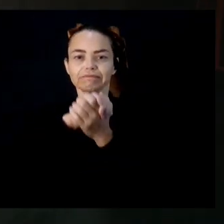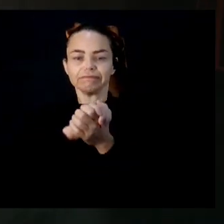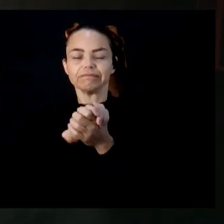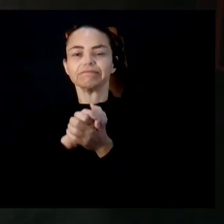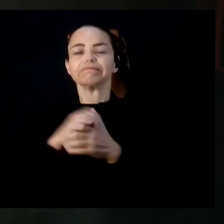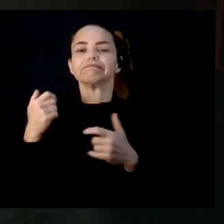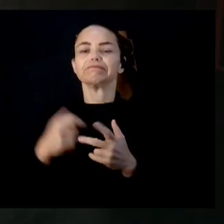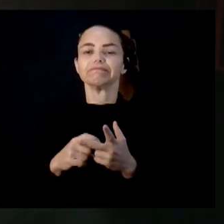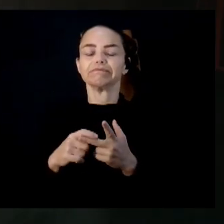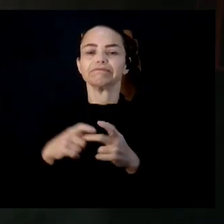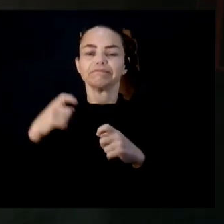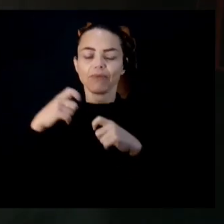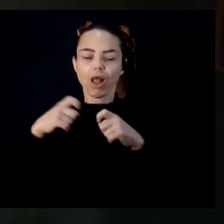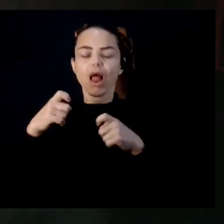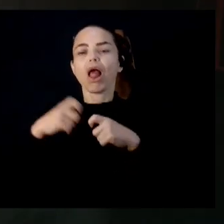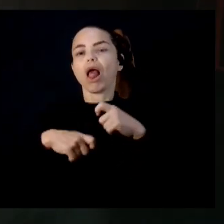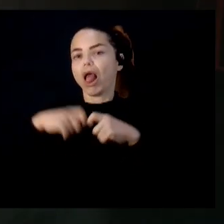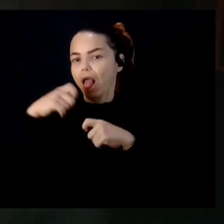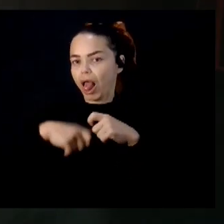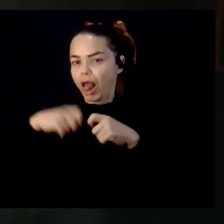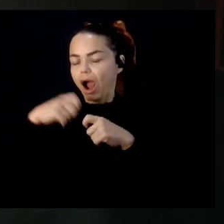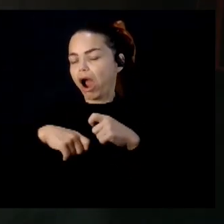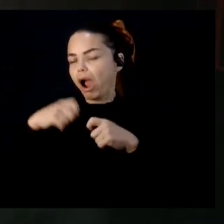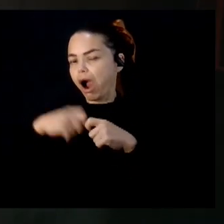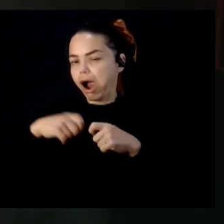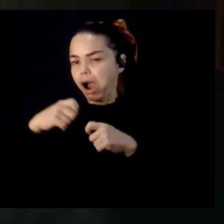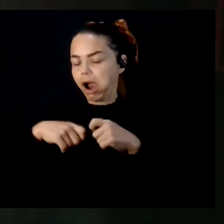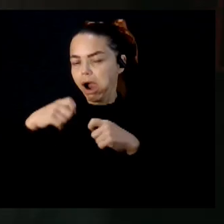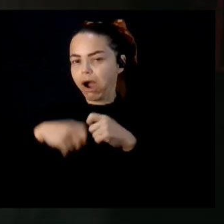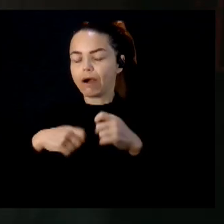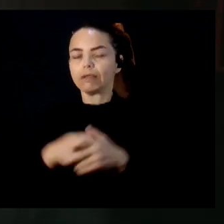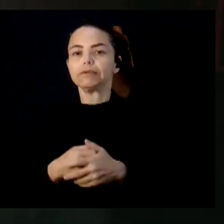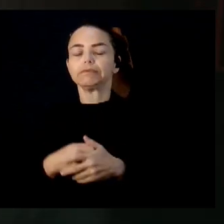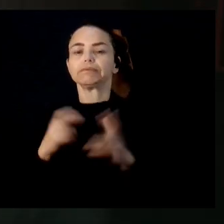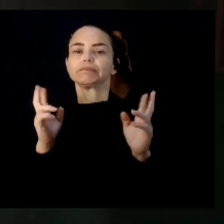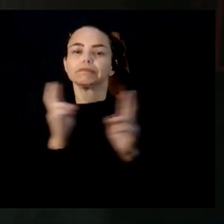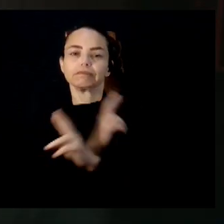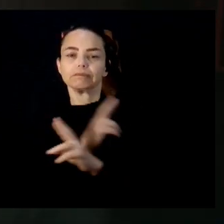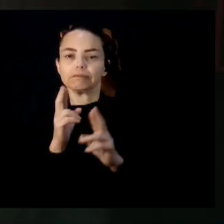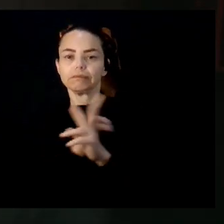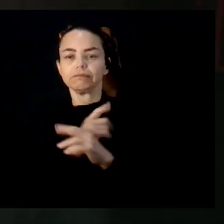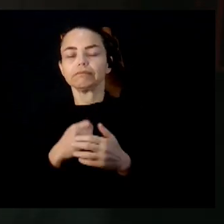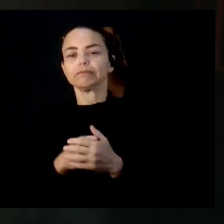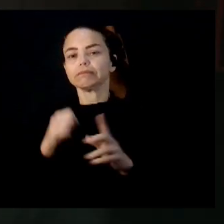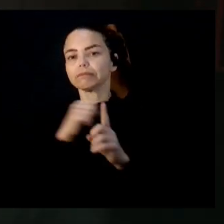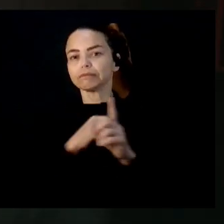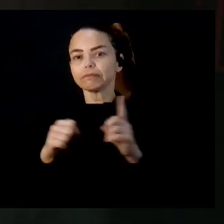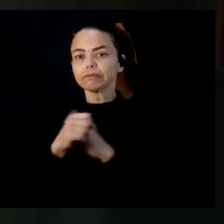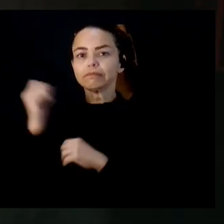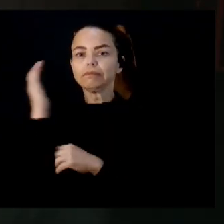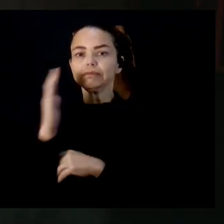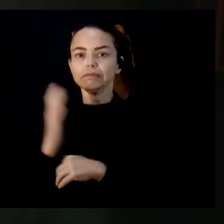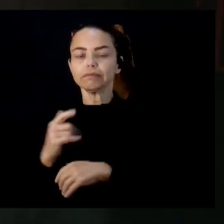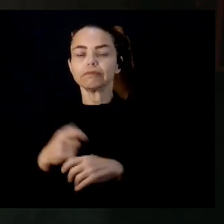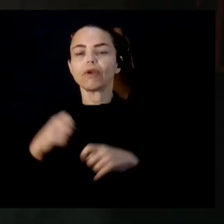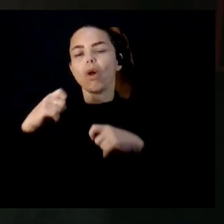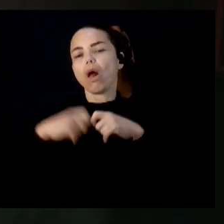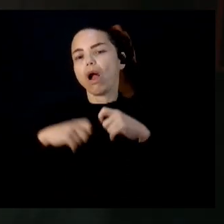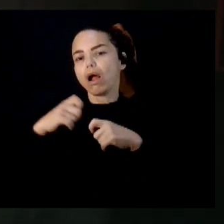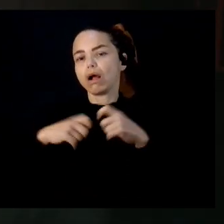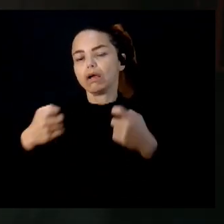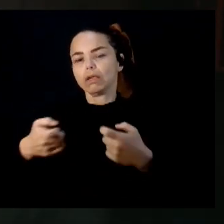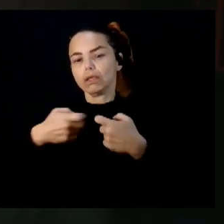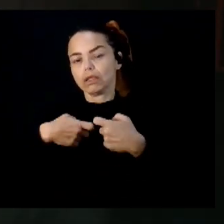em sexologia, diretora de relacionamento da Sociedade Brasileira de Sexualidade Humana.